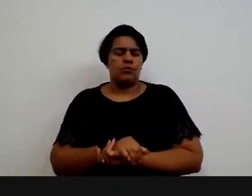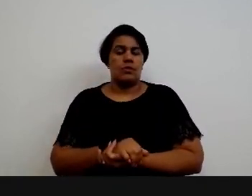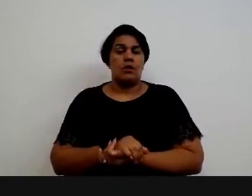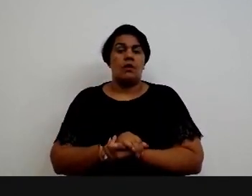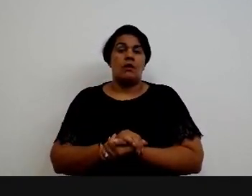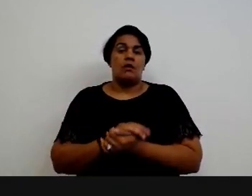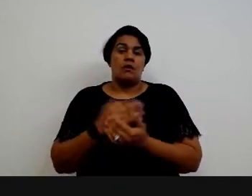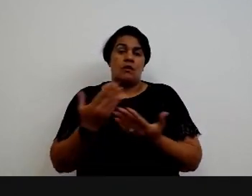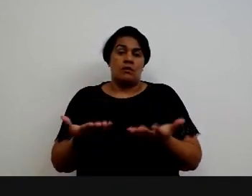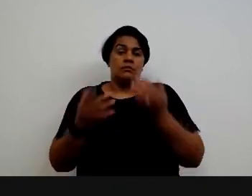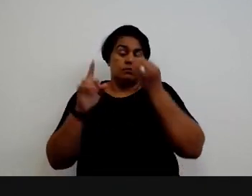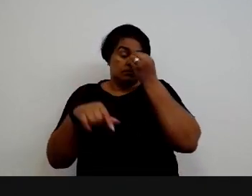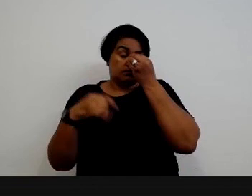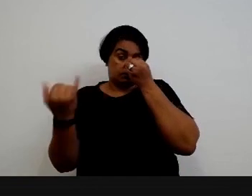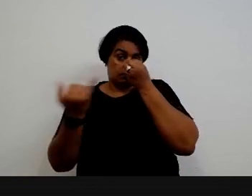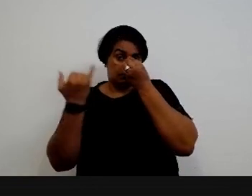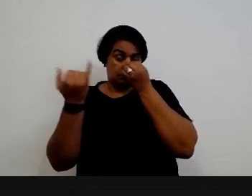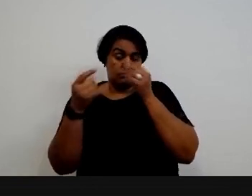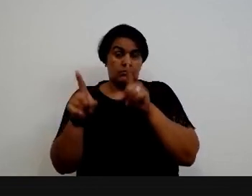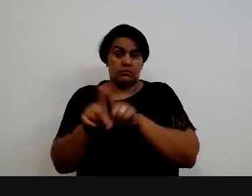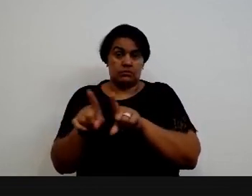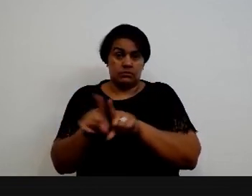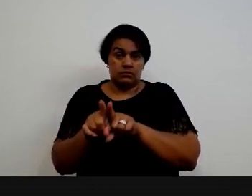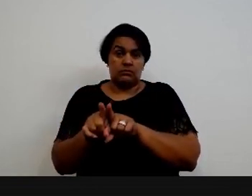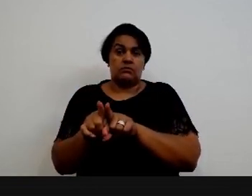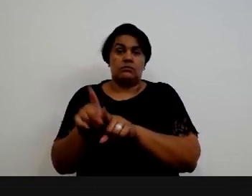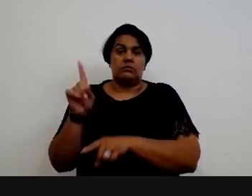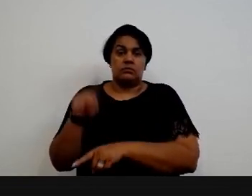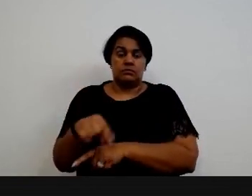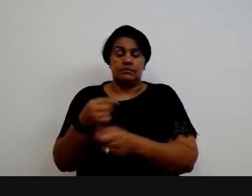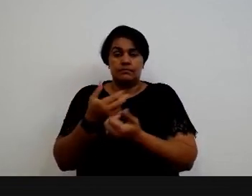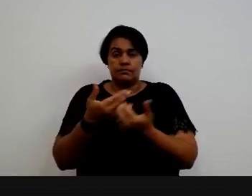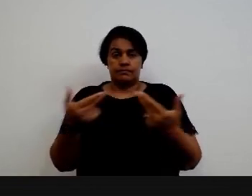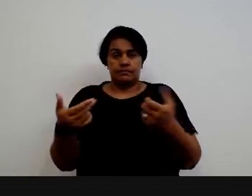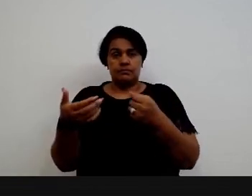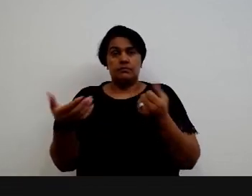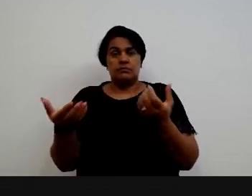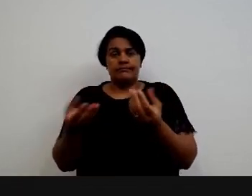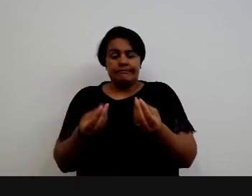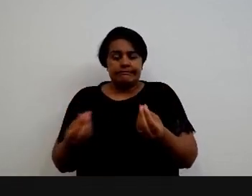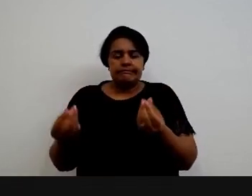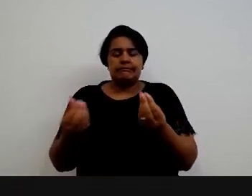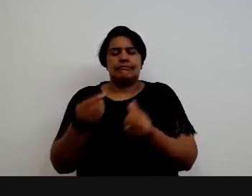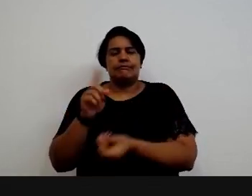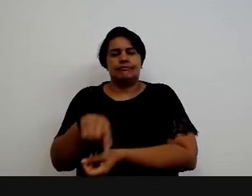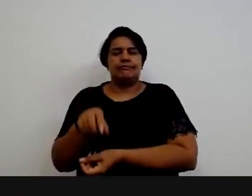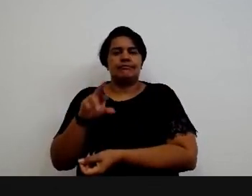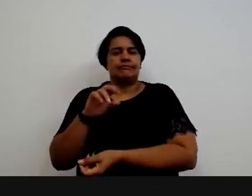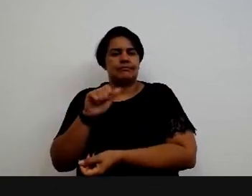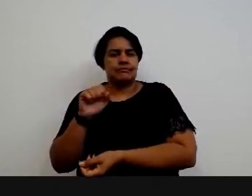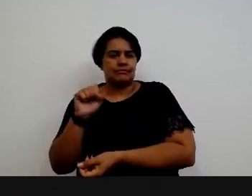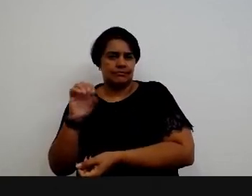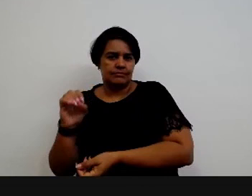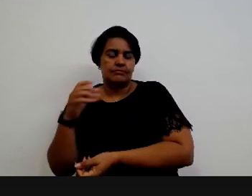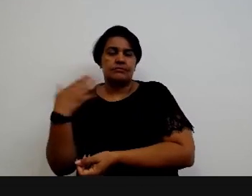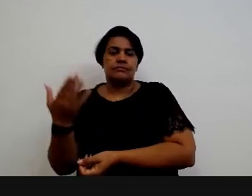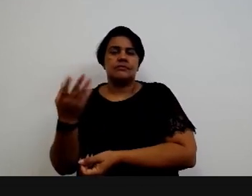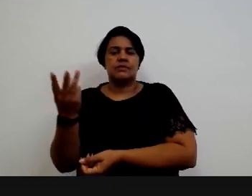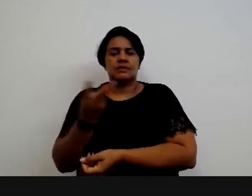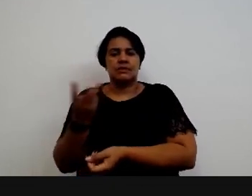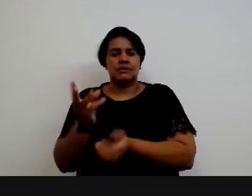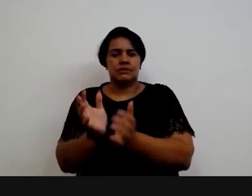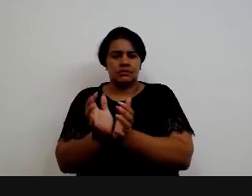também não trazer essa discussão para um plano muito raso, de que o terceiro setor tem que